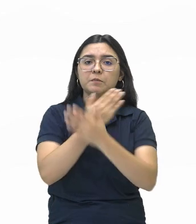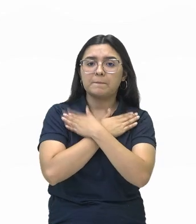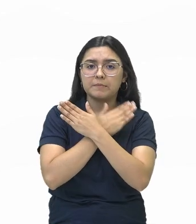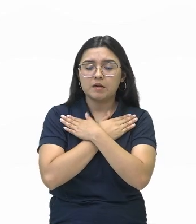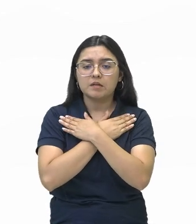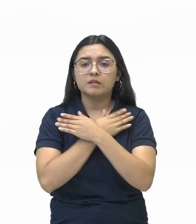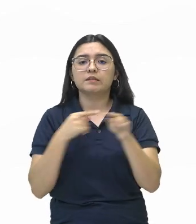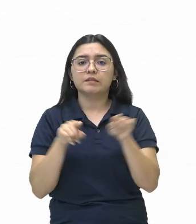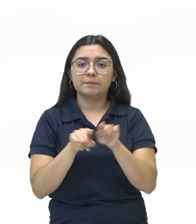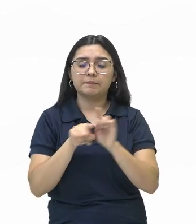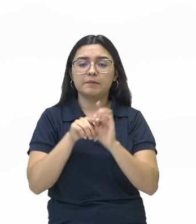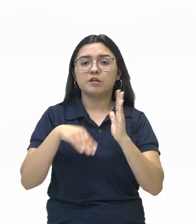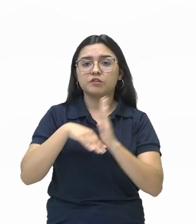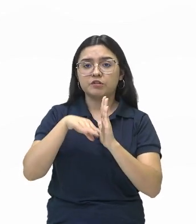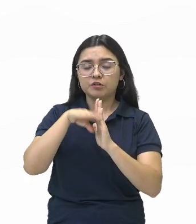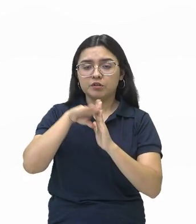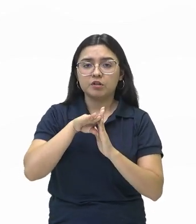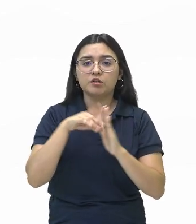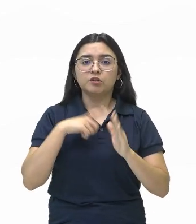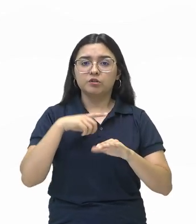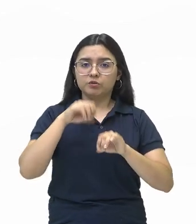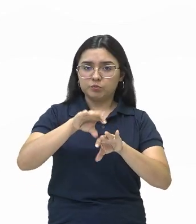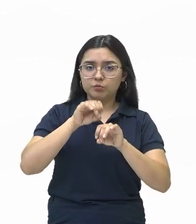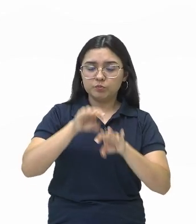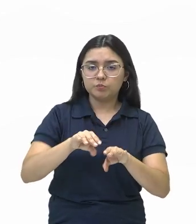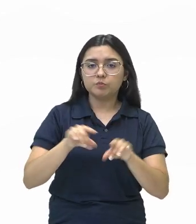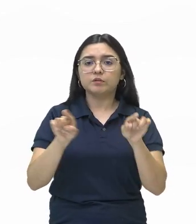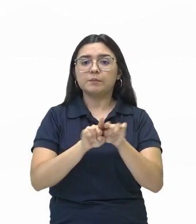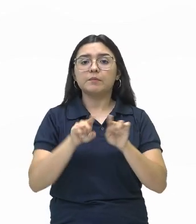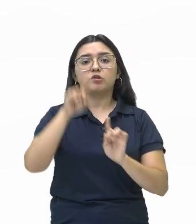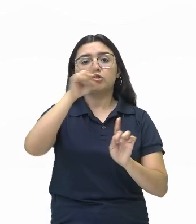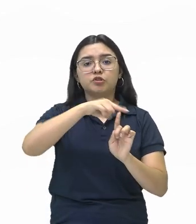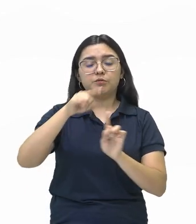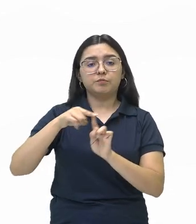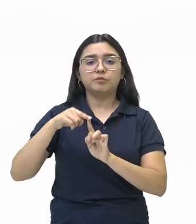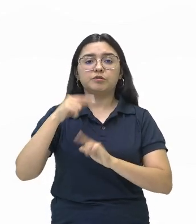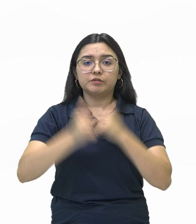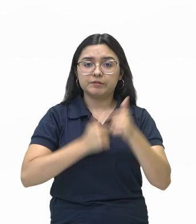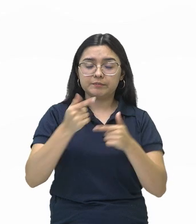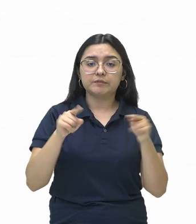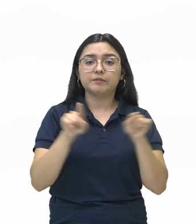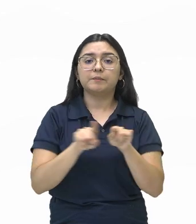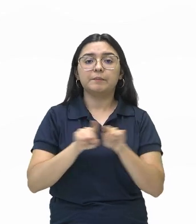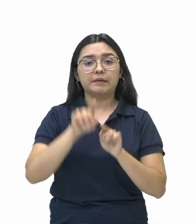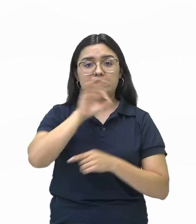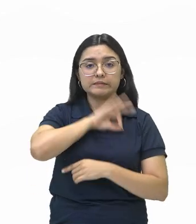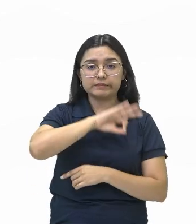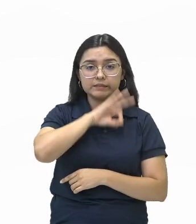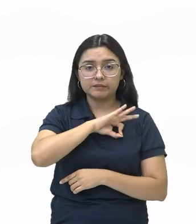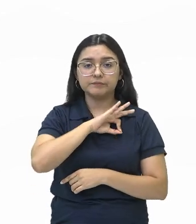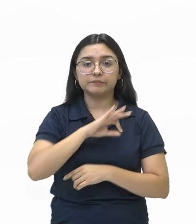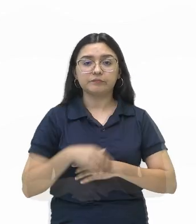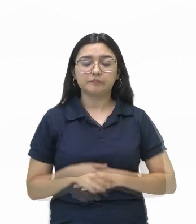de escolaridade, tipo de ocupação e remuneração.